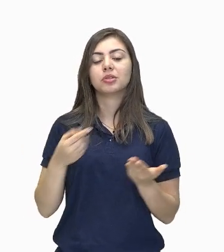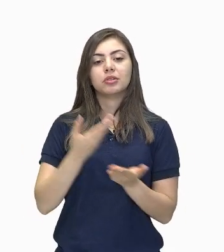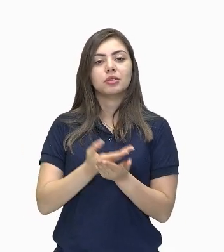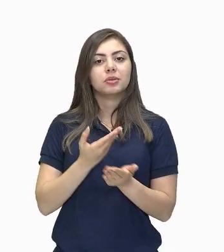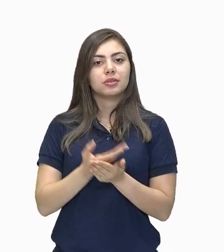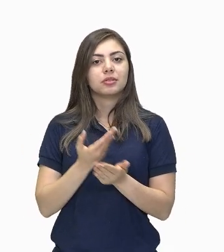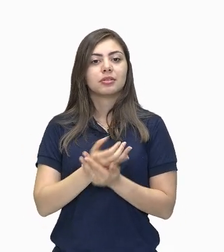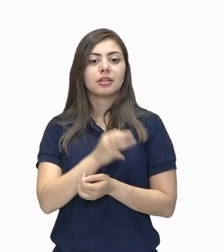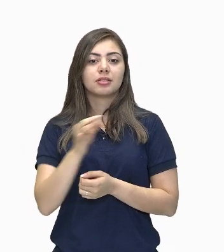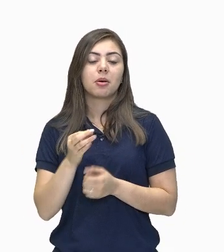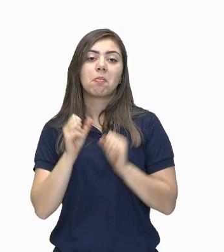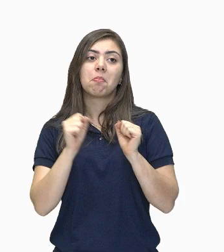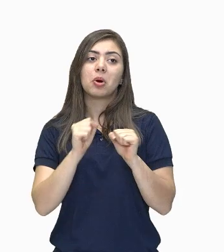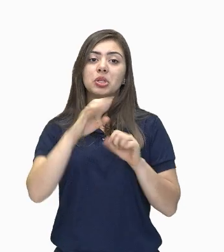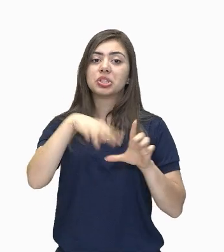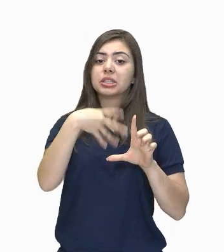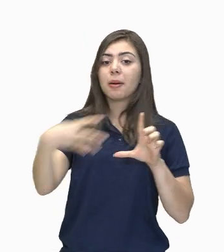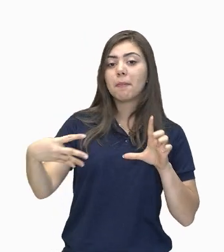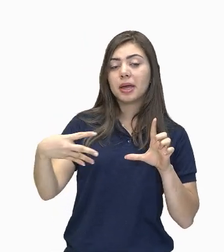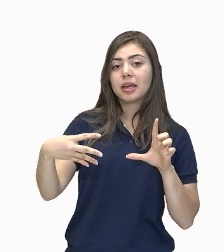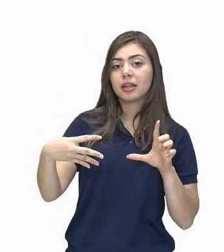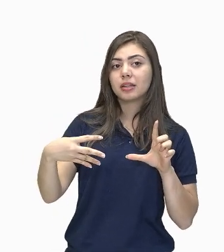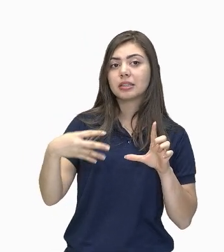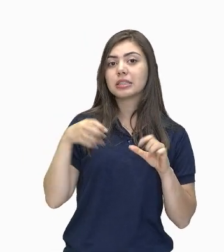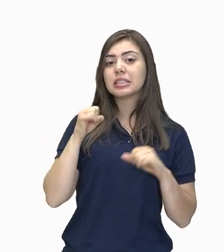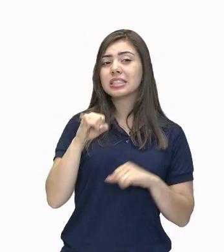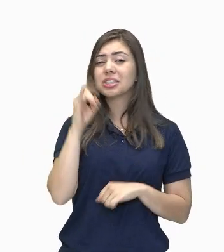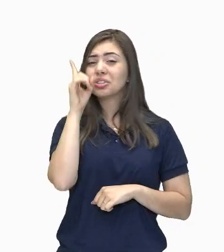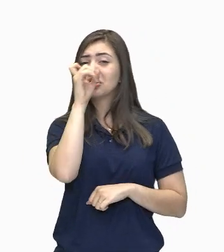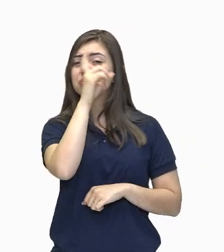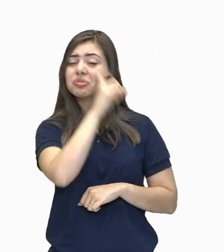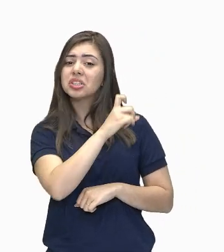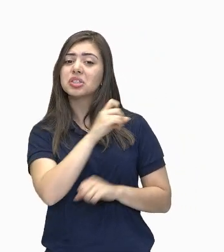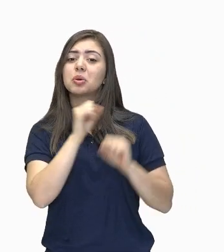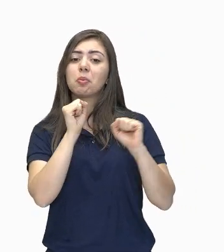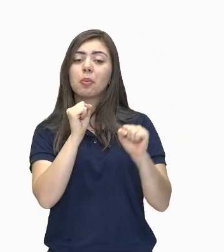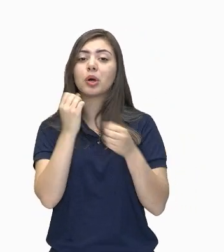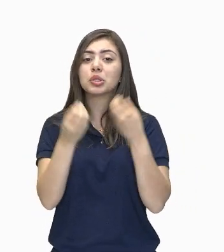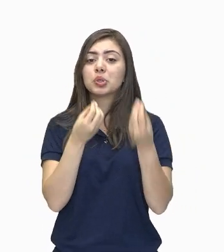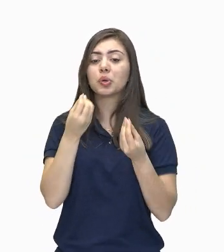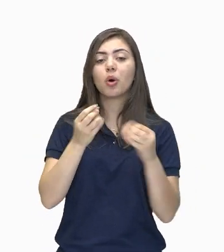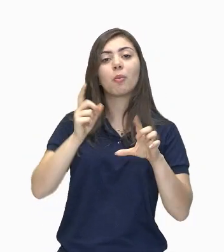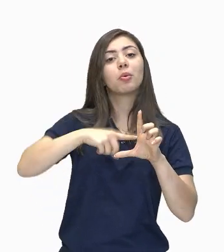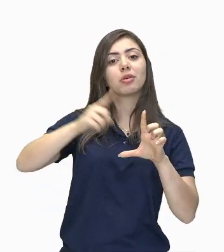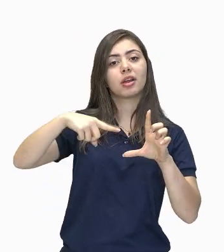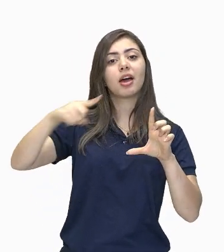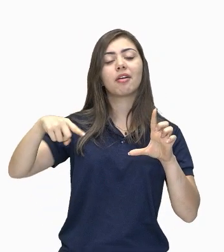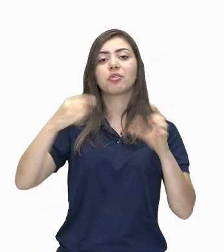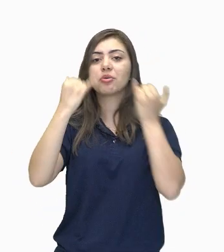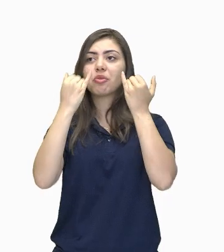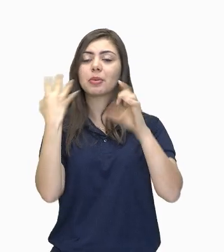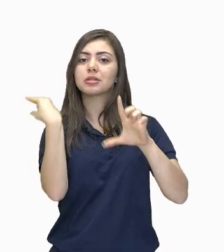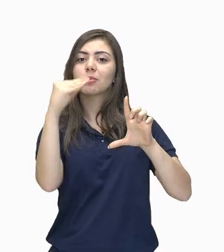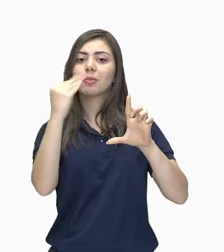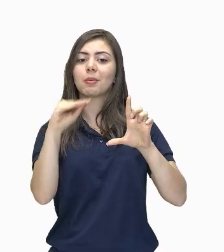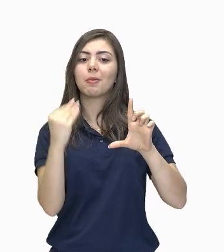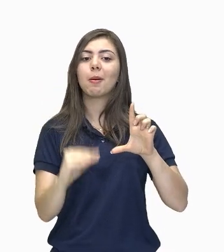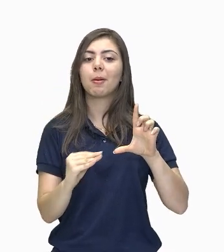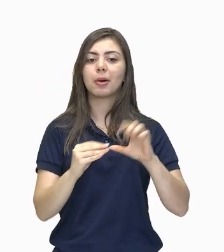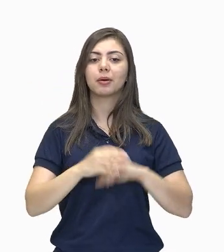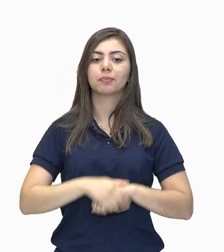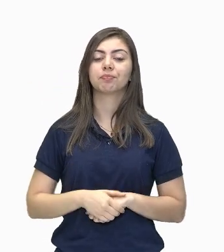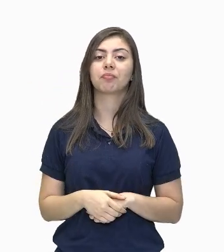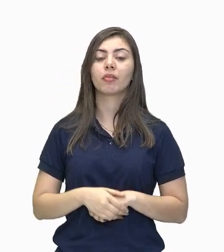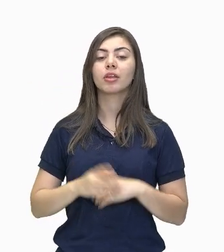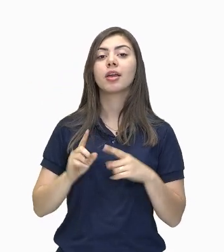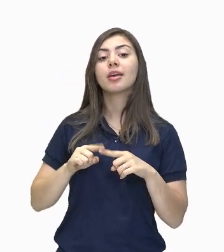gente representa em tabela, se for muito difícil fazer a interpretação, coloca então a representação no gráfico, tá? E por